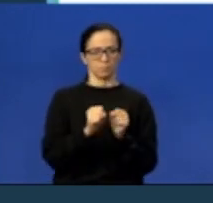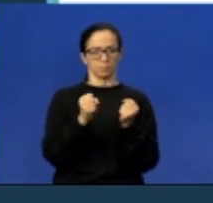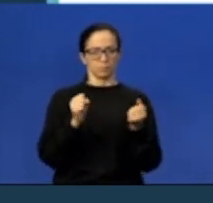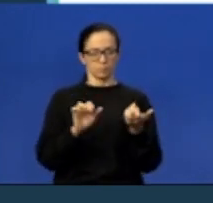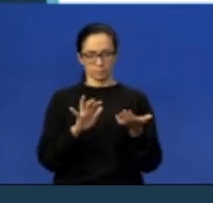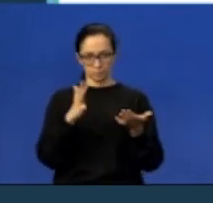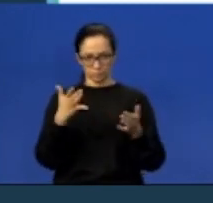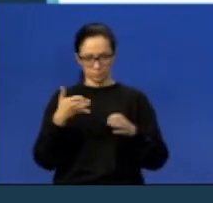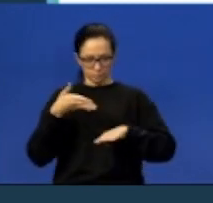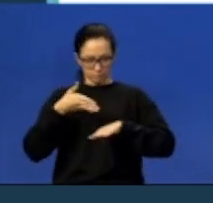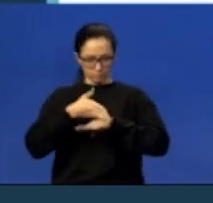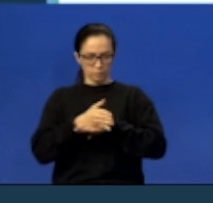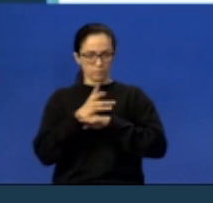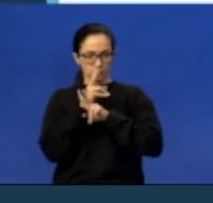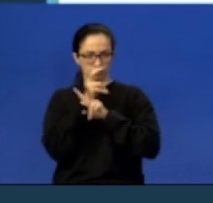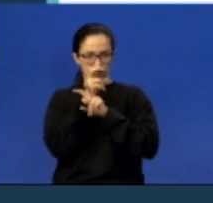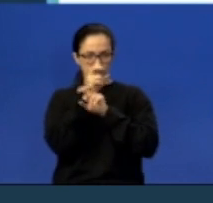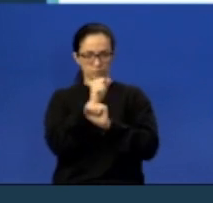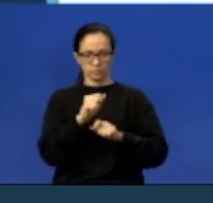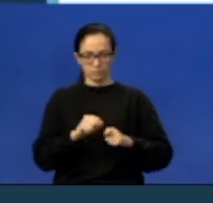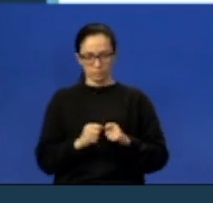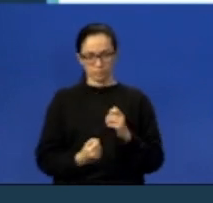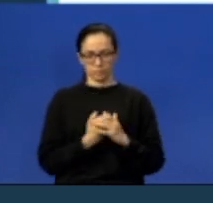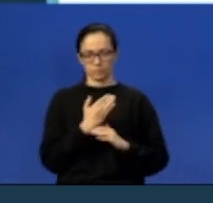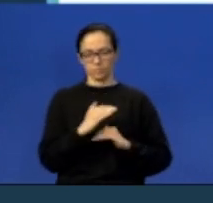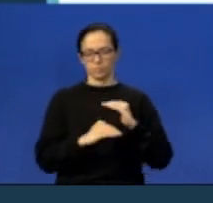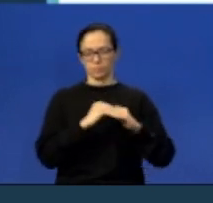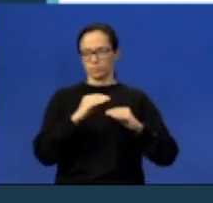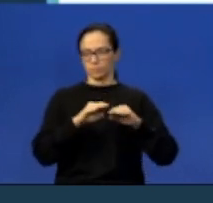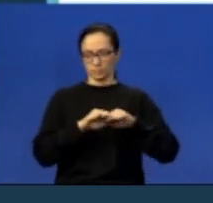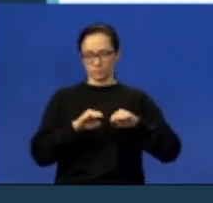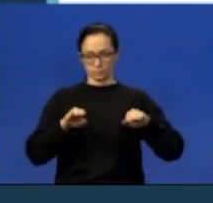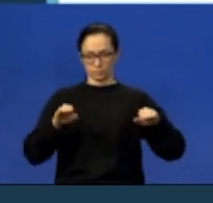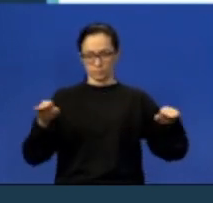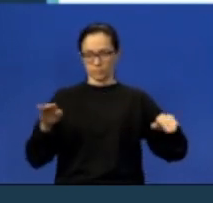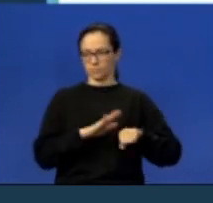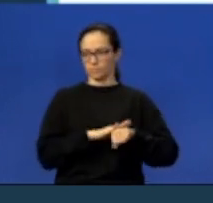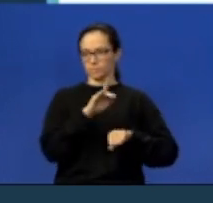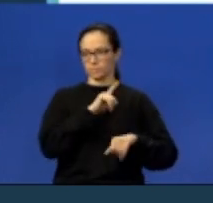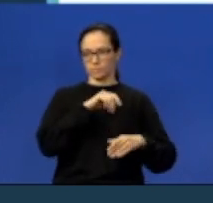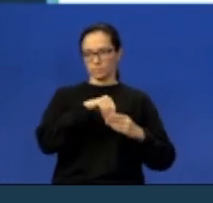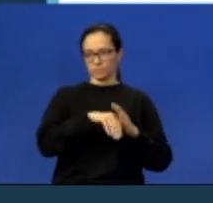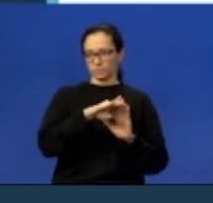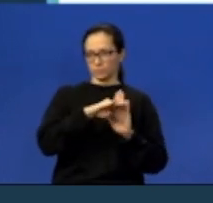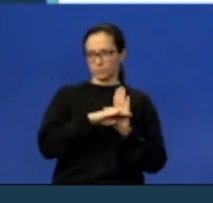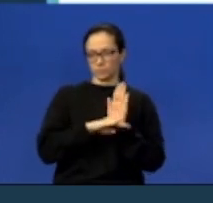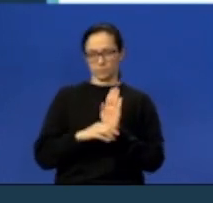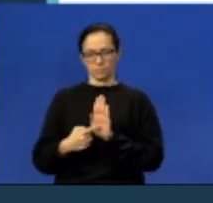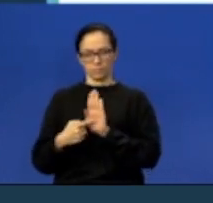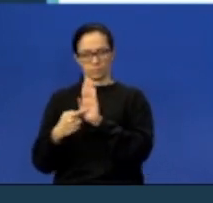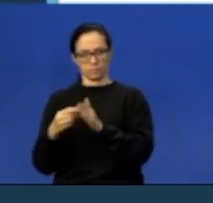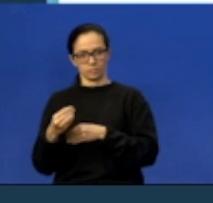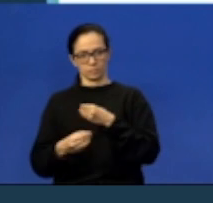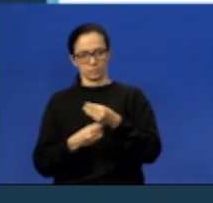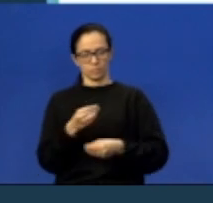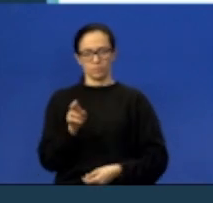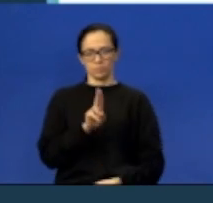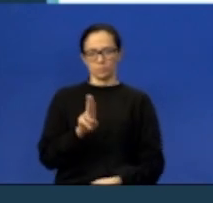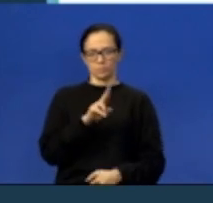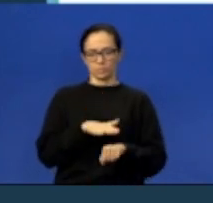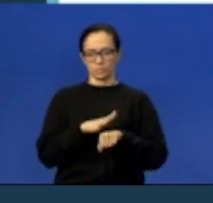uma força por unidade de área, que se desenvolve numa superfície plana dentro de uma estrutura em resposta às cargas